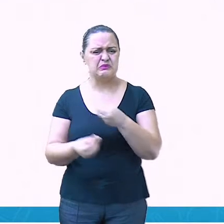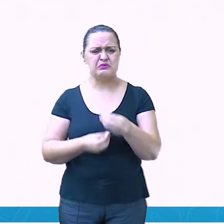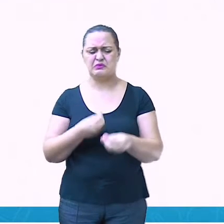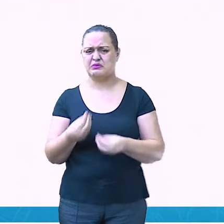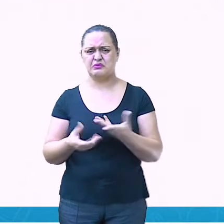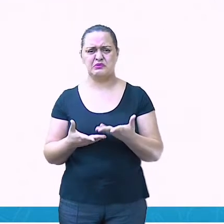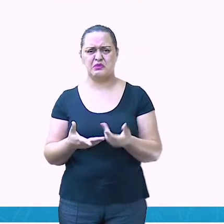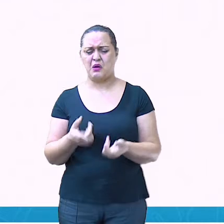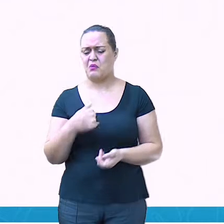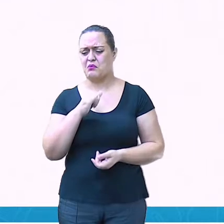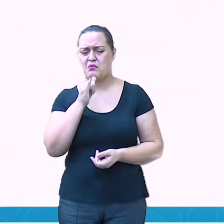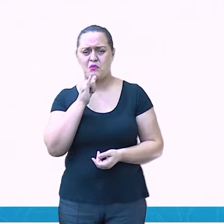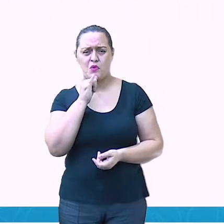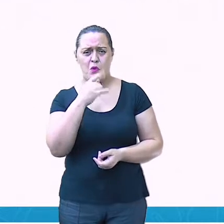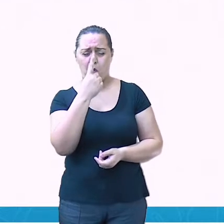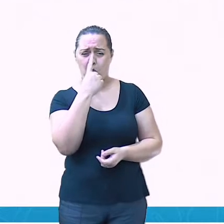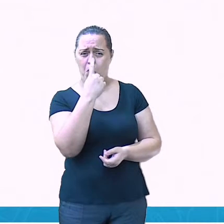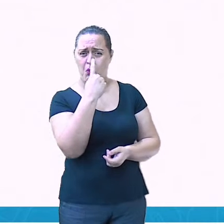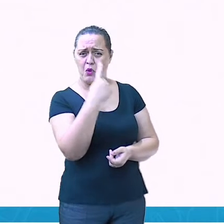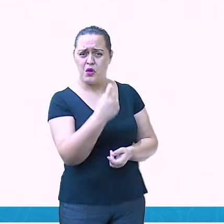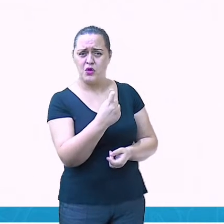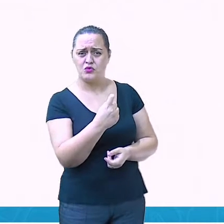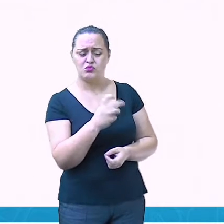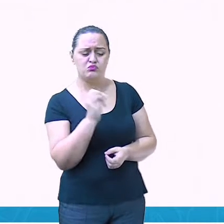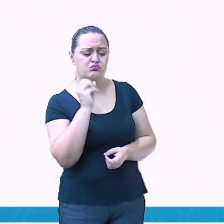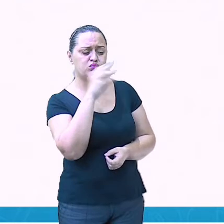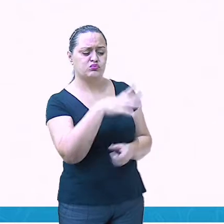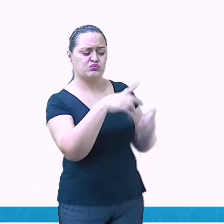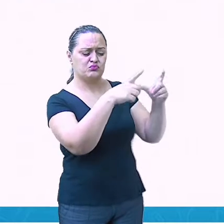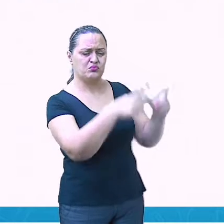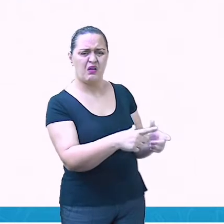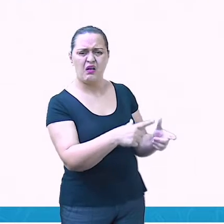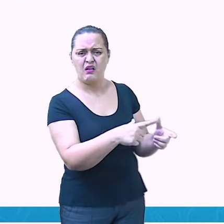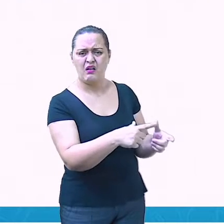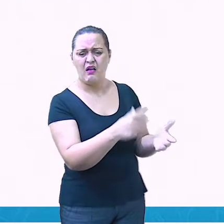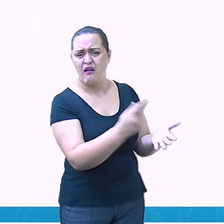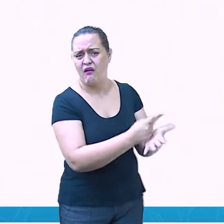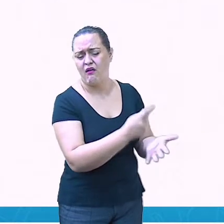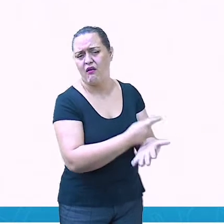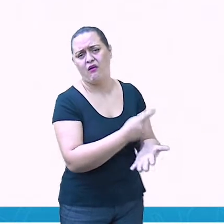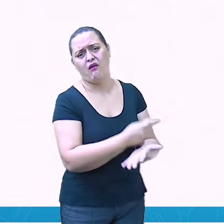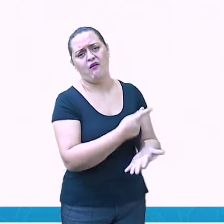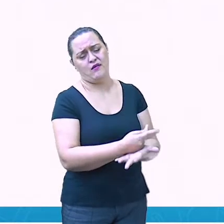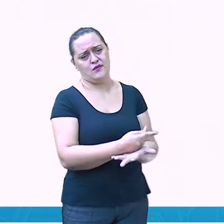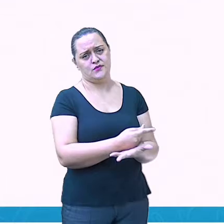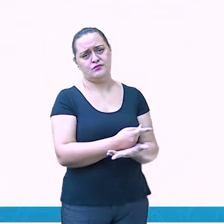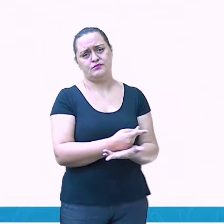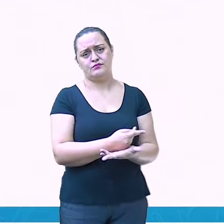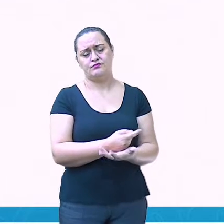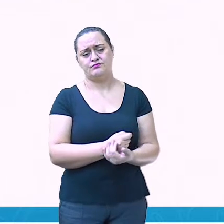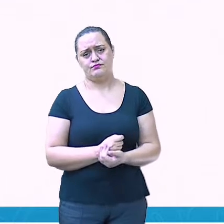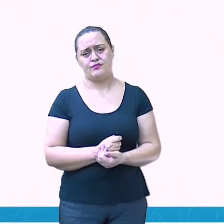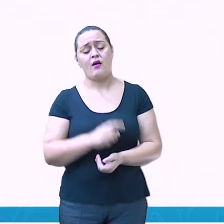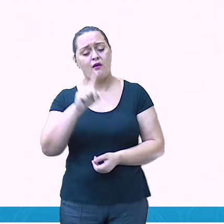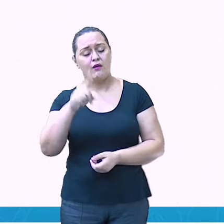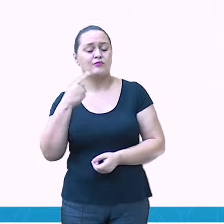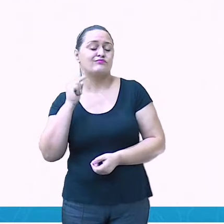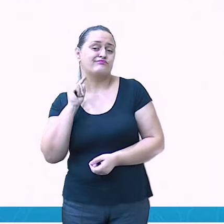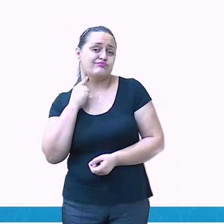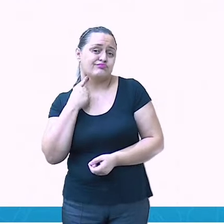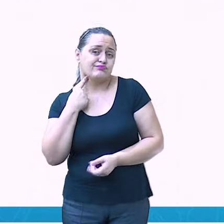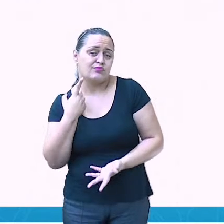né, do descarte do nosso lixo, tudo isso, não só o